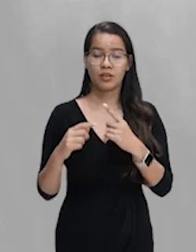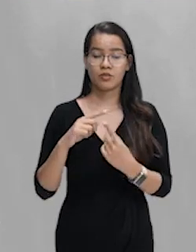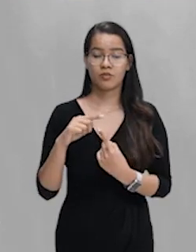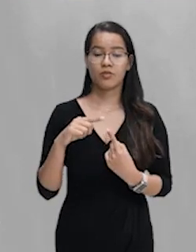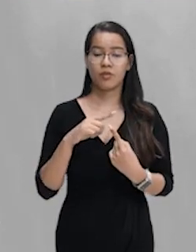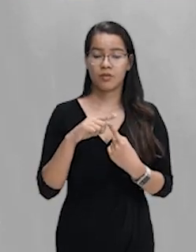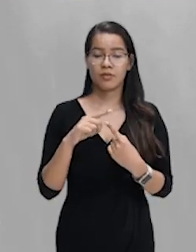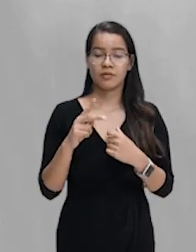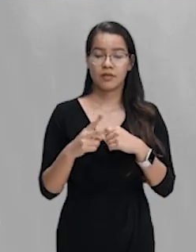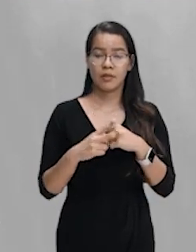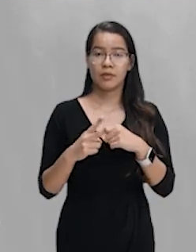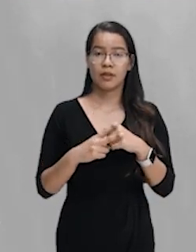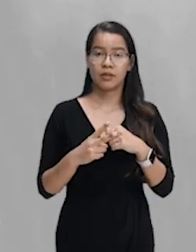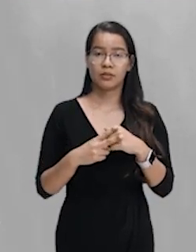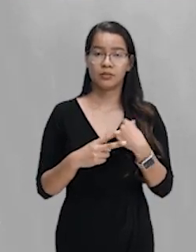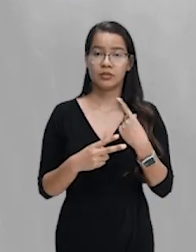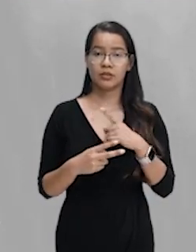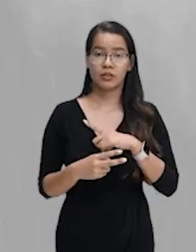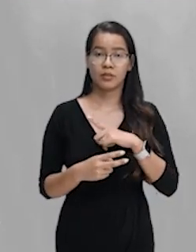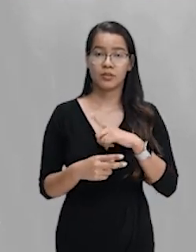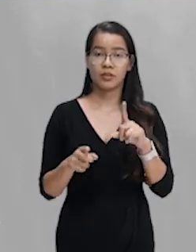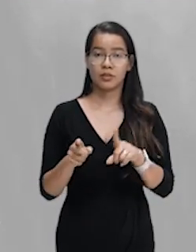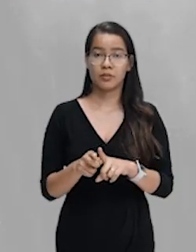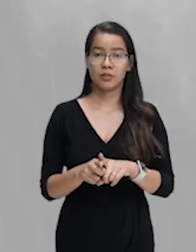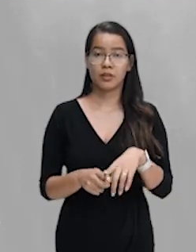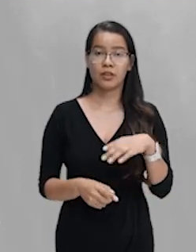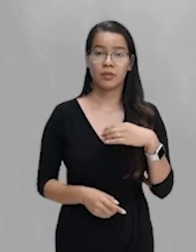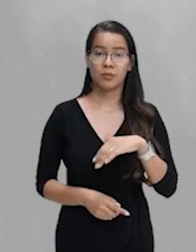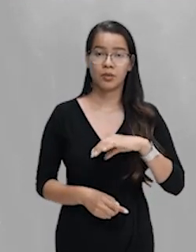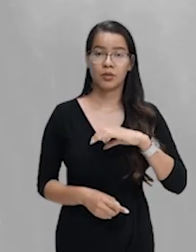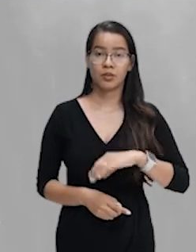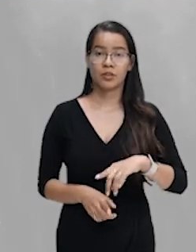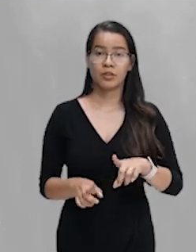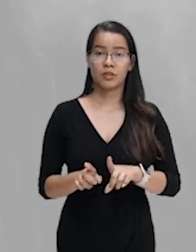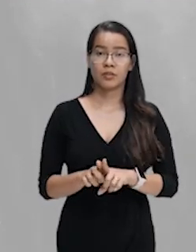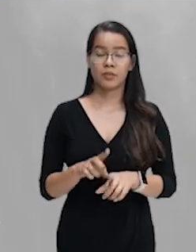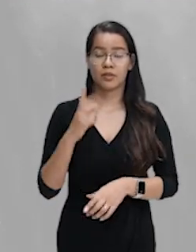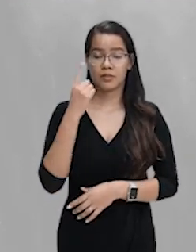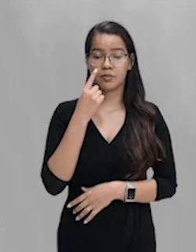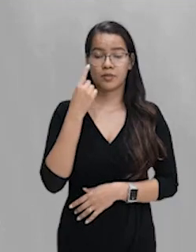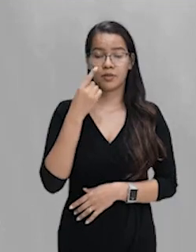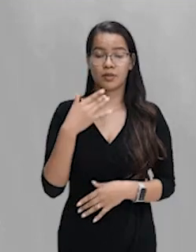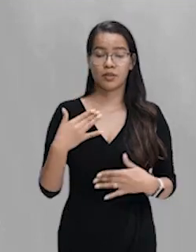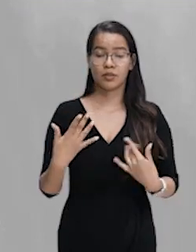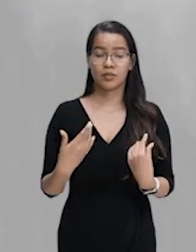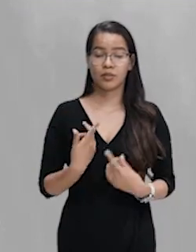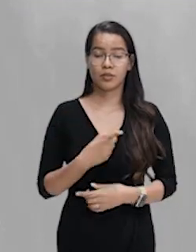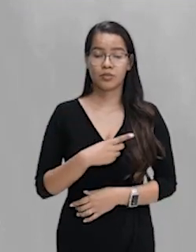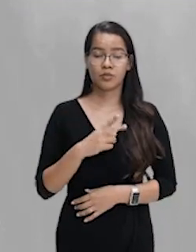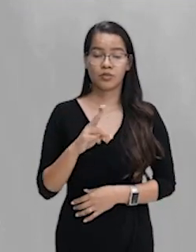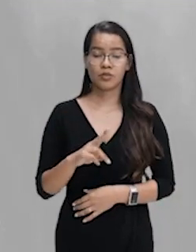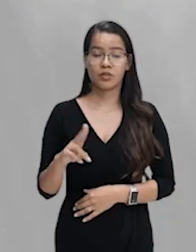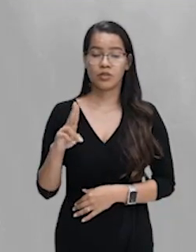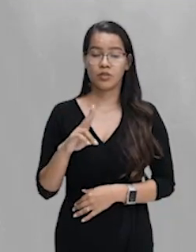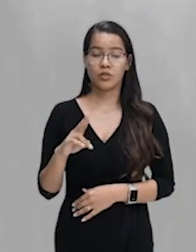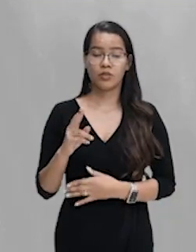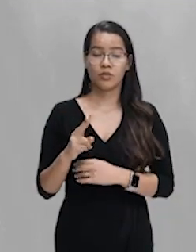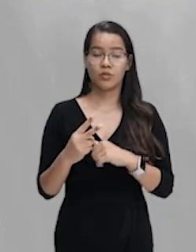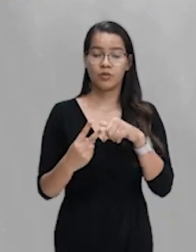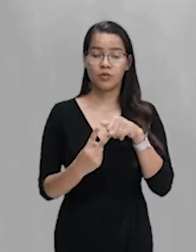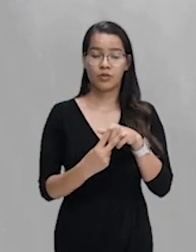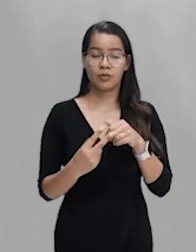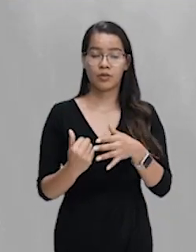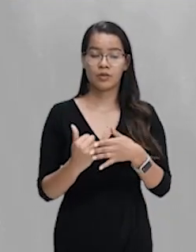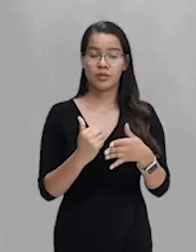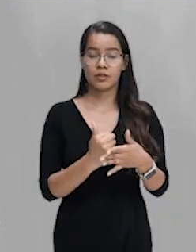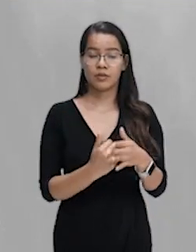infinitivo. Em português, nós temos também em espanhol. Então, nós vamos utilizar o verbo auxiliar